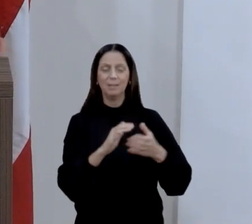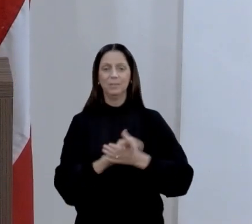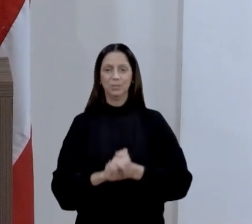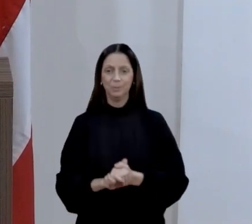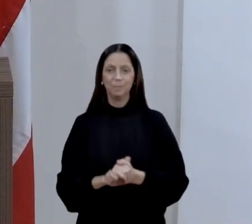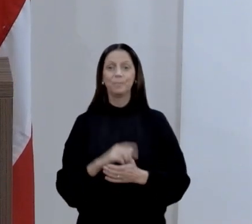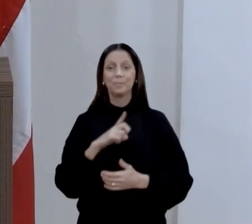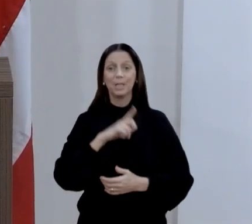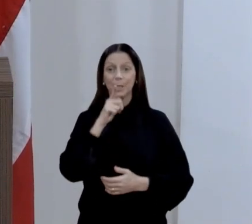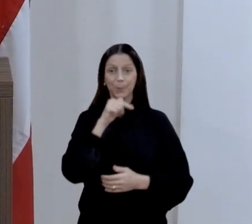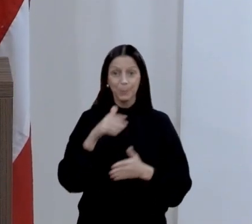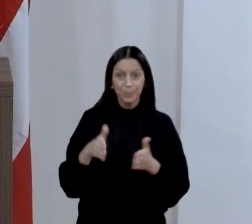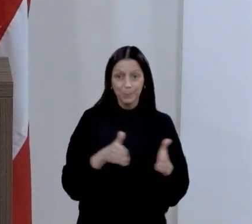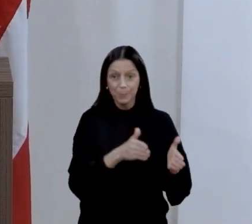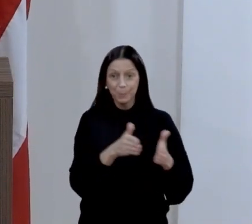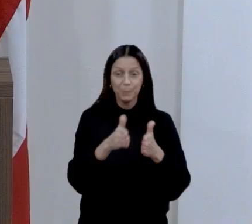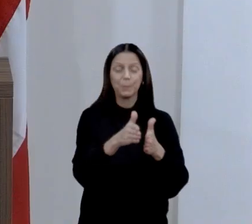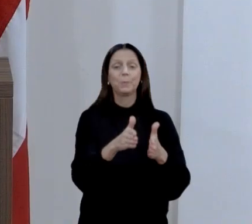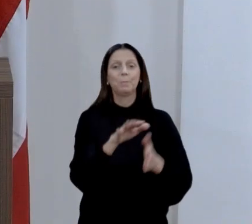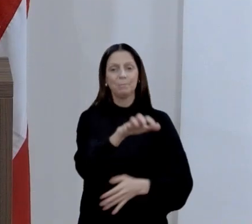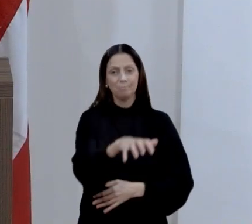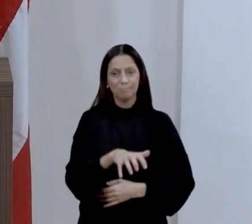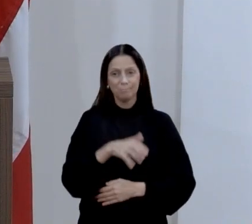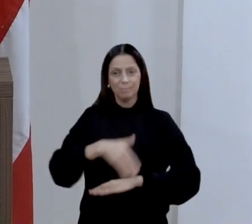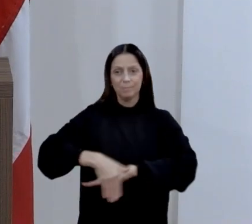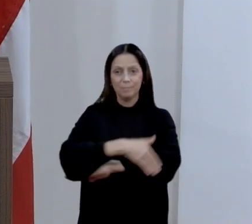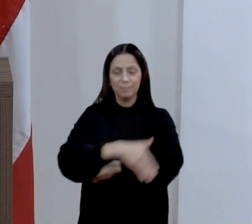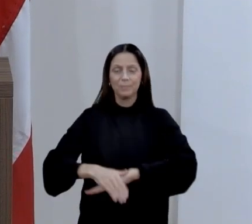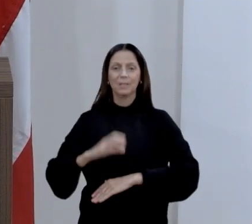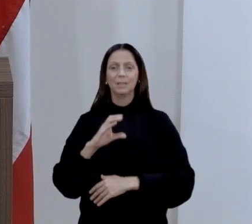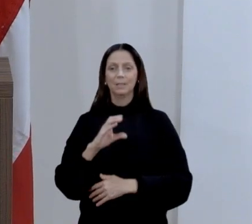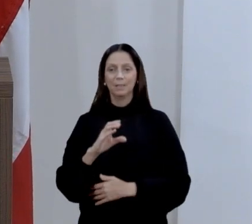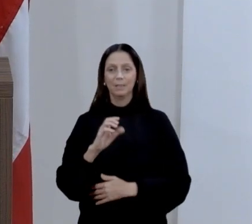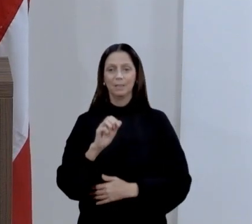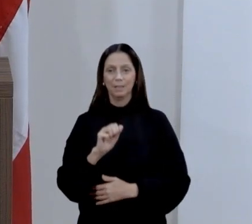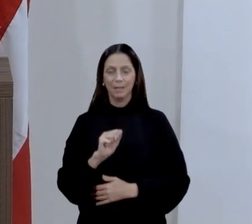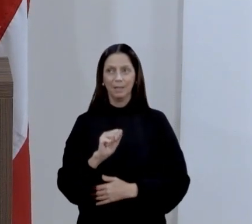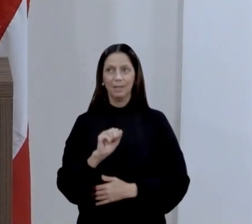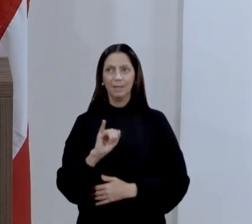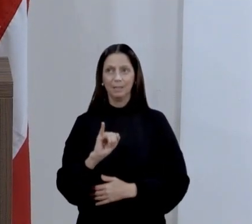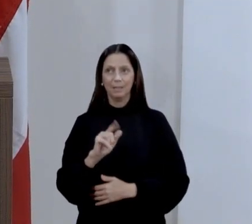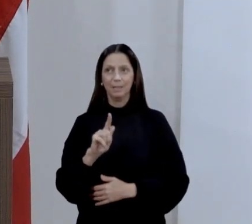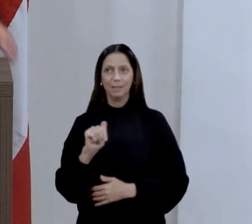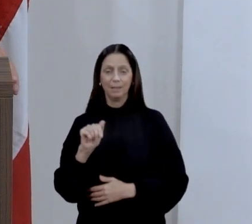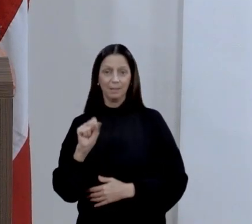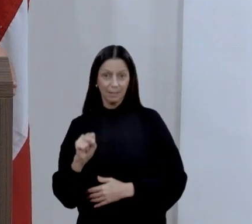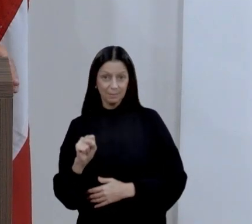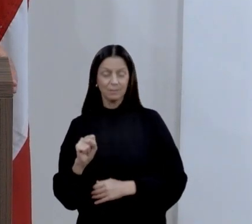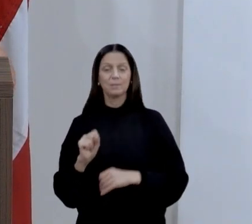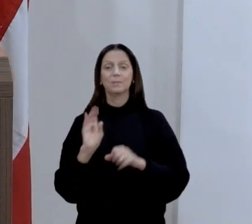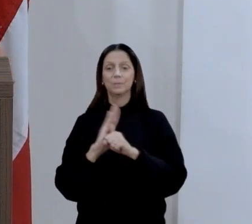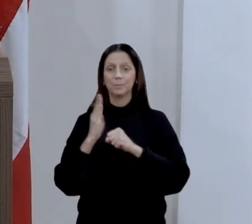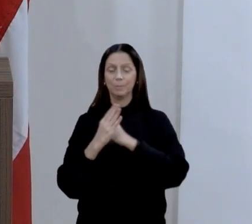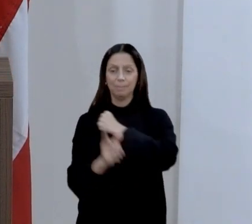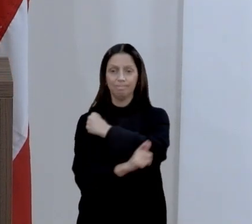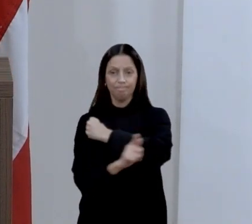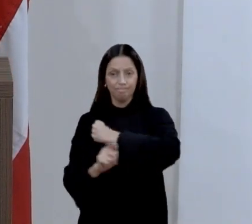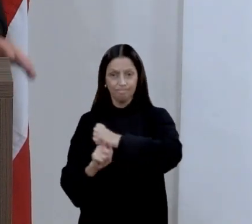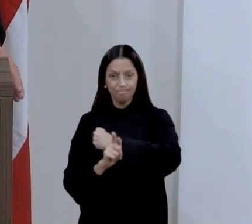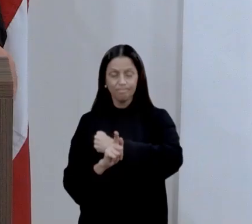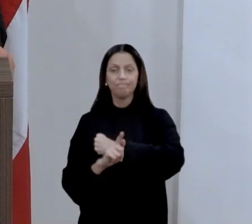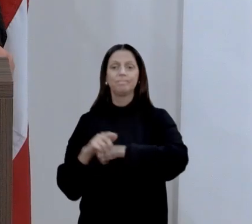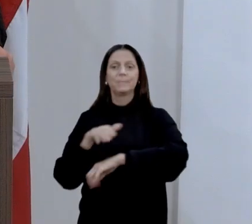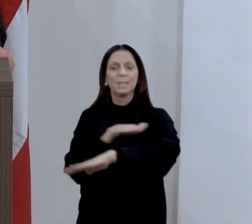fundos, a Rua Caigás, que fica lá no bairro do Garcia, que a gente precisa ali fazer um nivelamento, porque